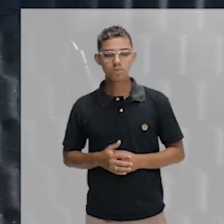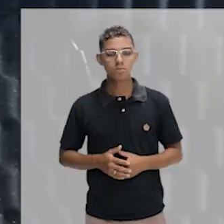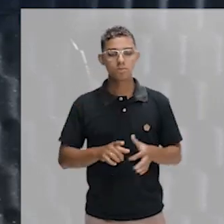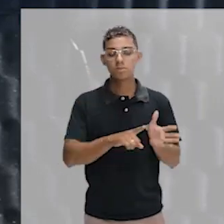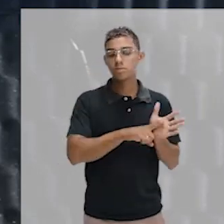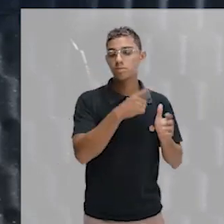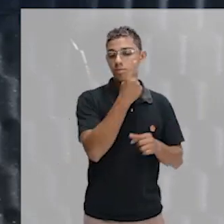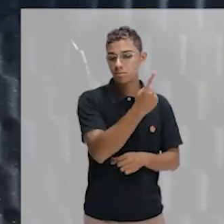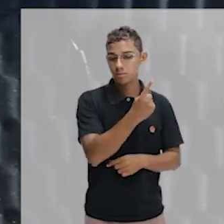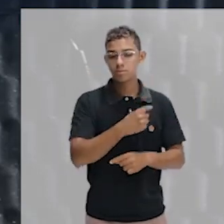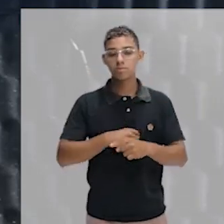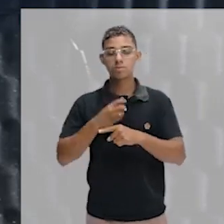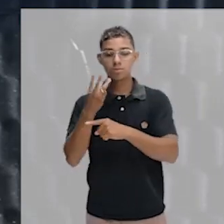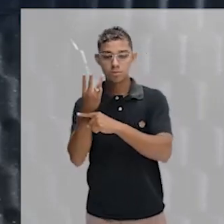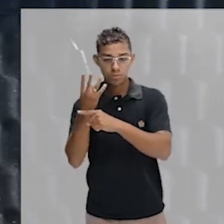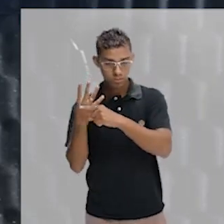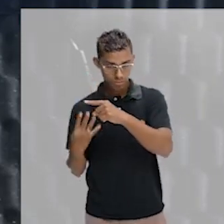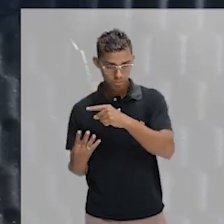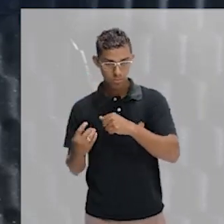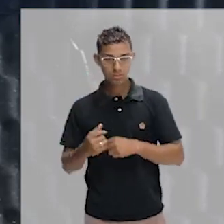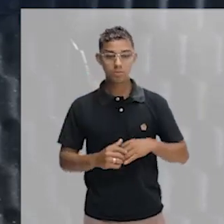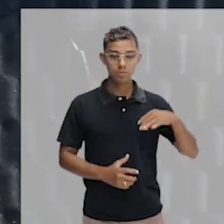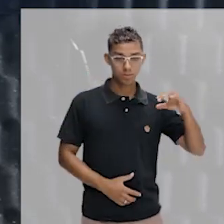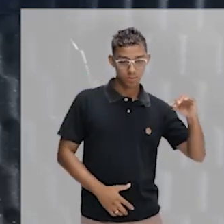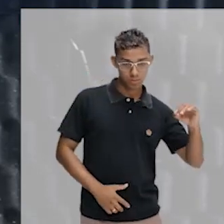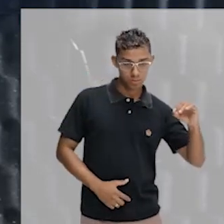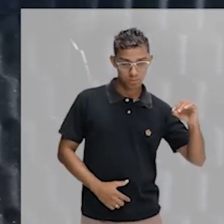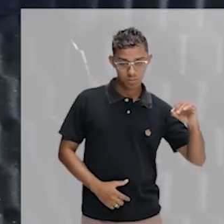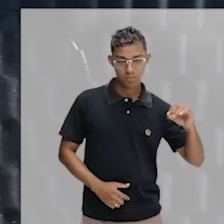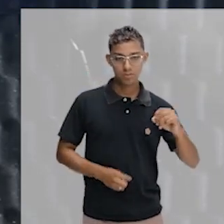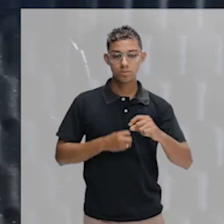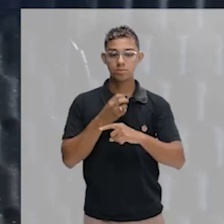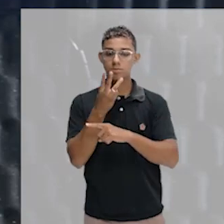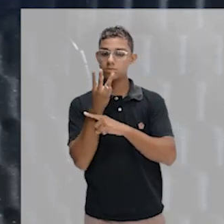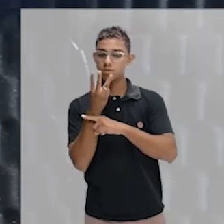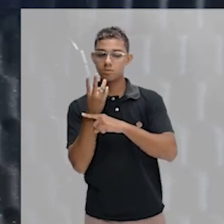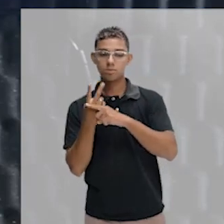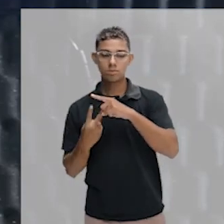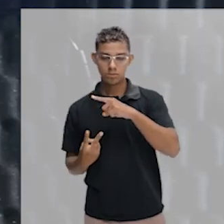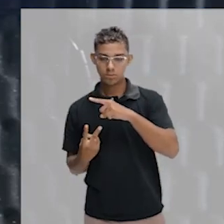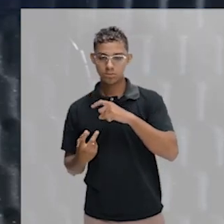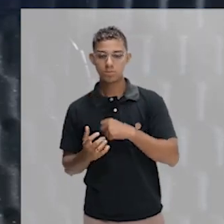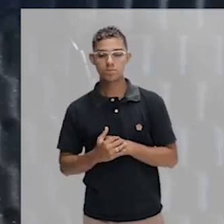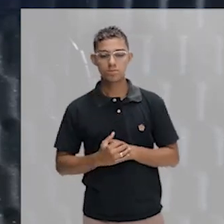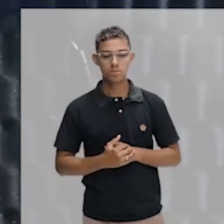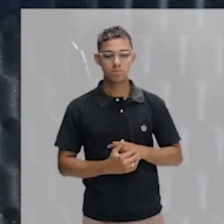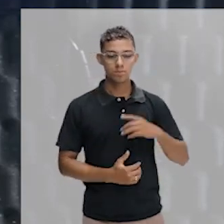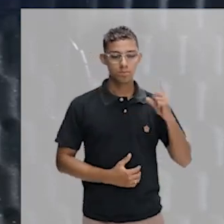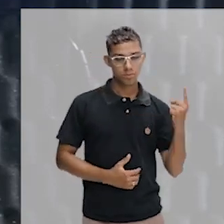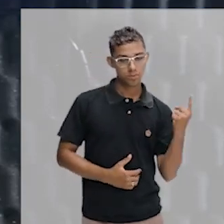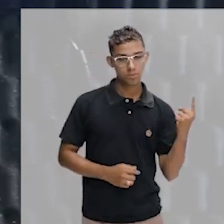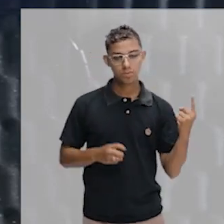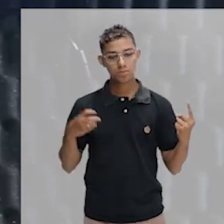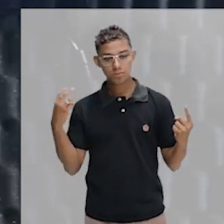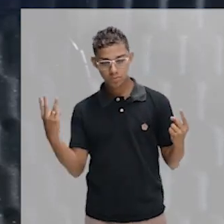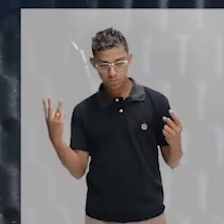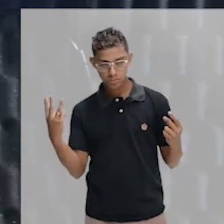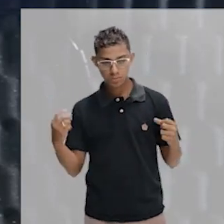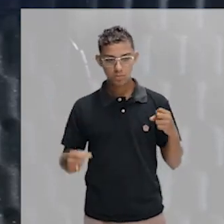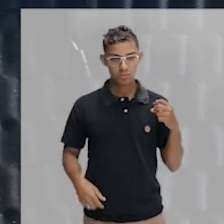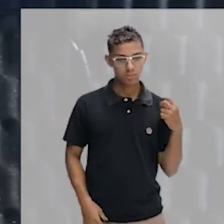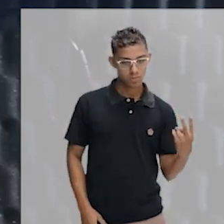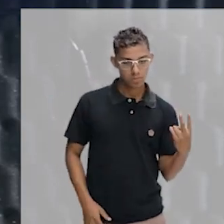oitavos menos um com três quartos zero com três meios um